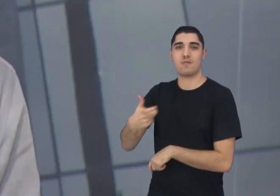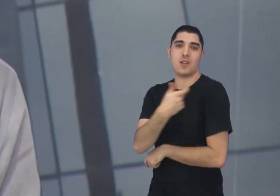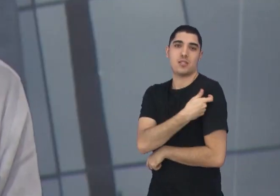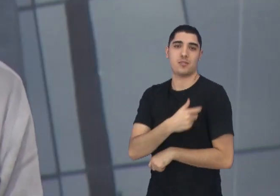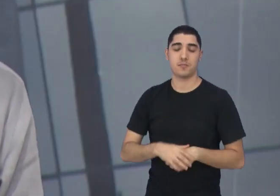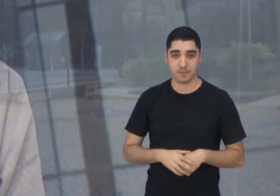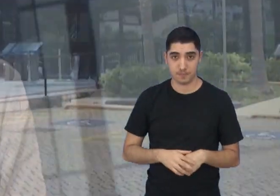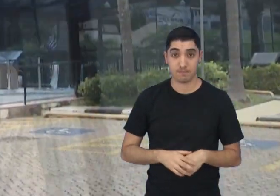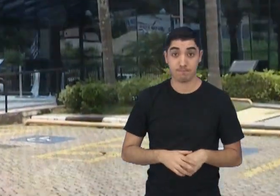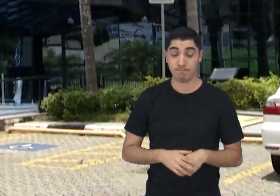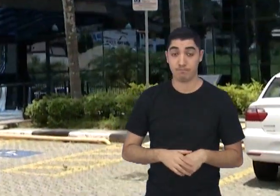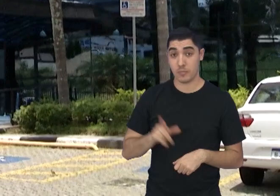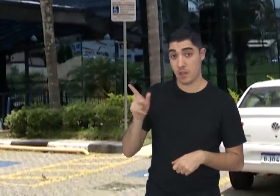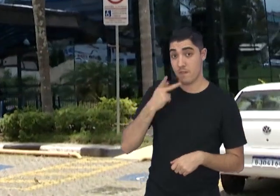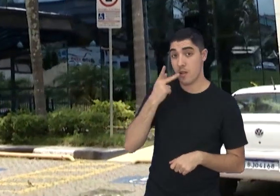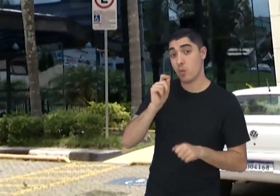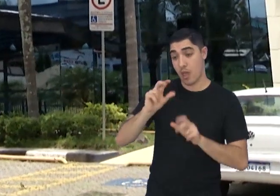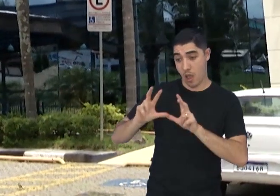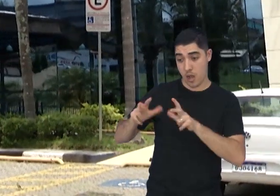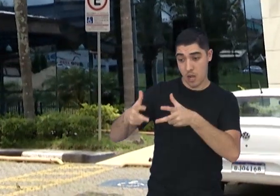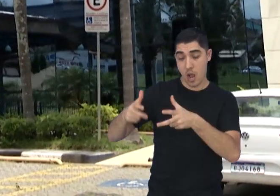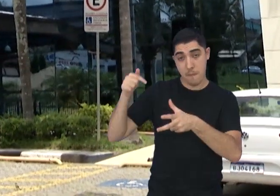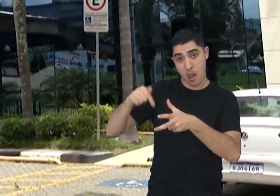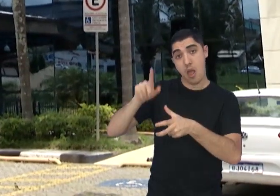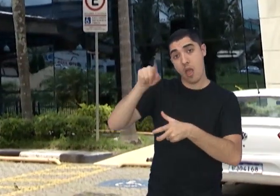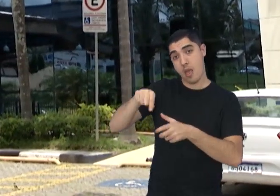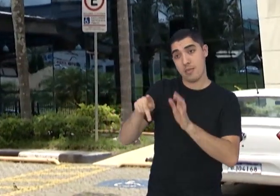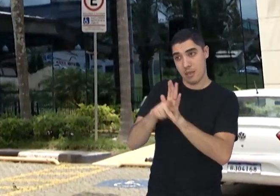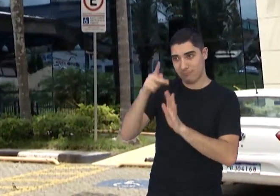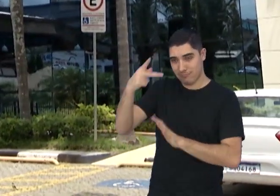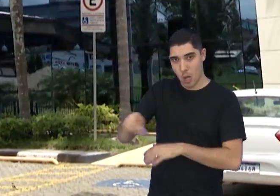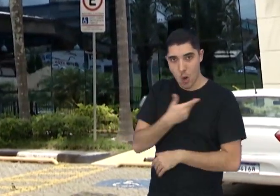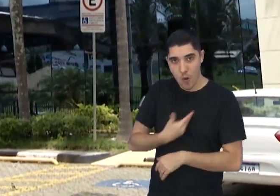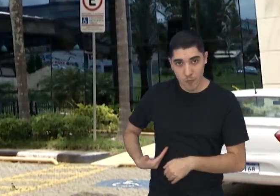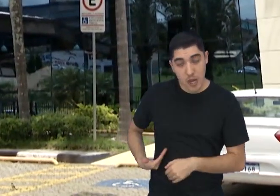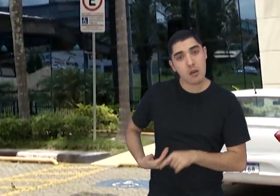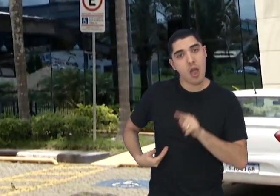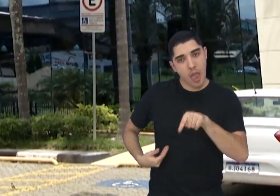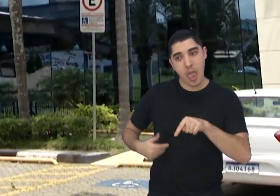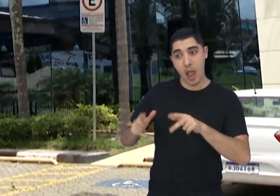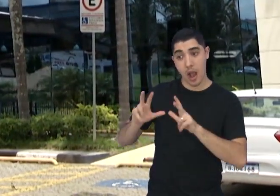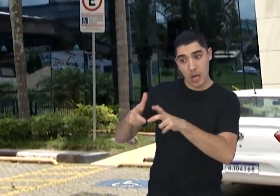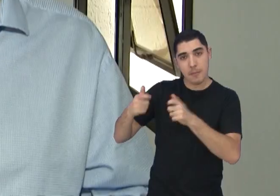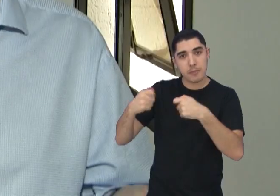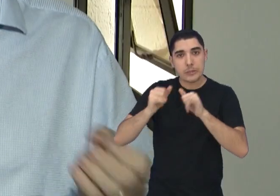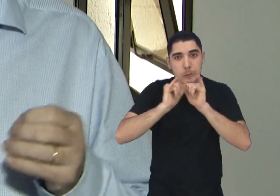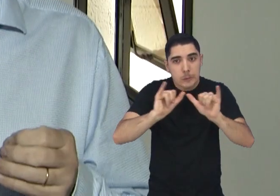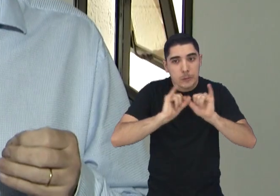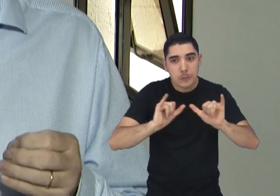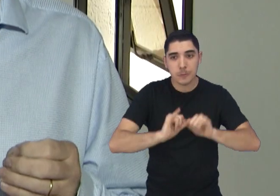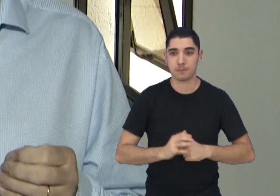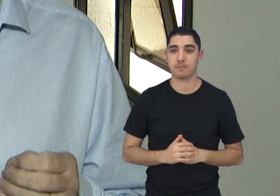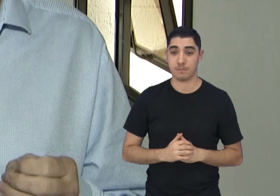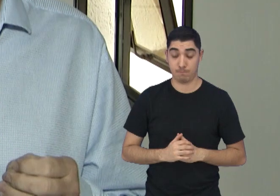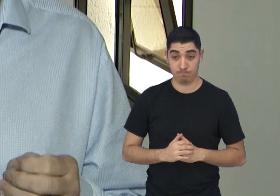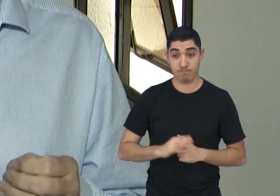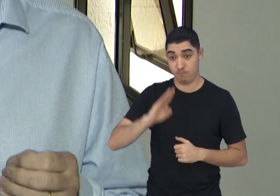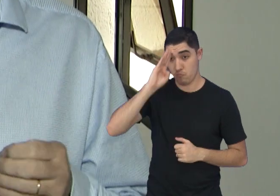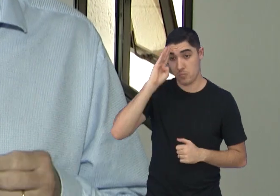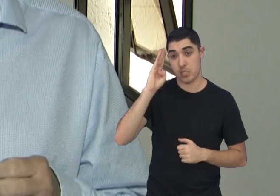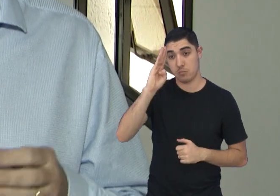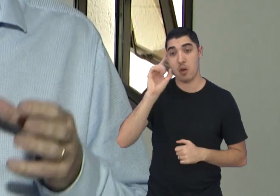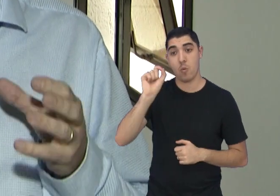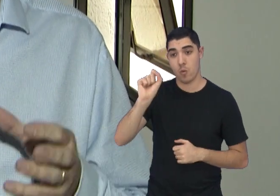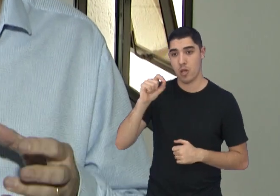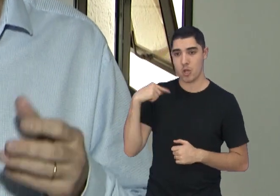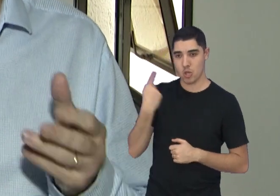complementa que o papel da Câmara como poder público é justamente esse, de conscientizar. Acho que a principal coisa do